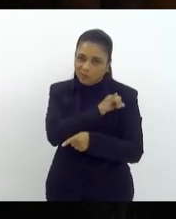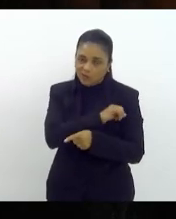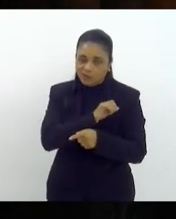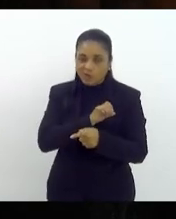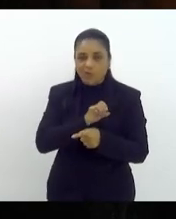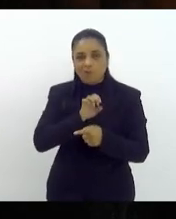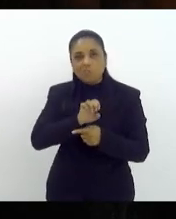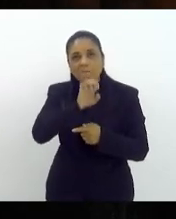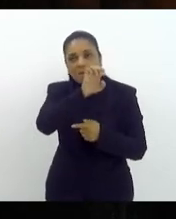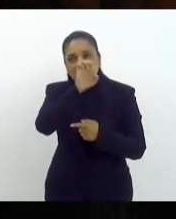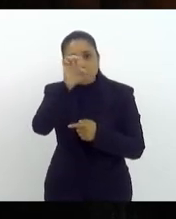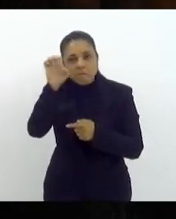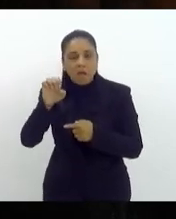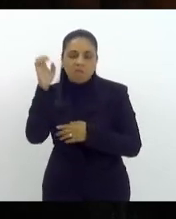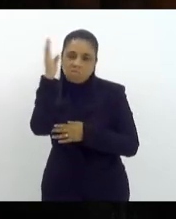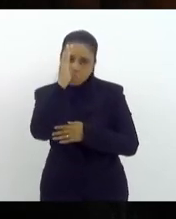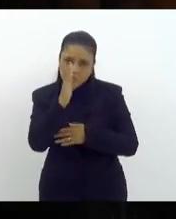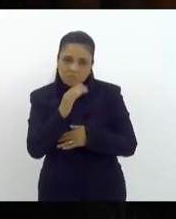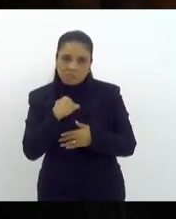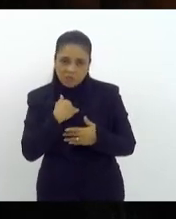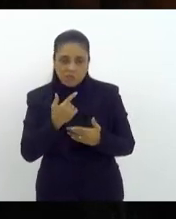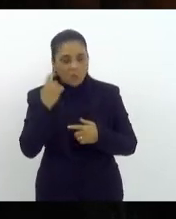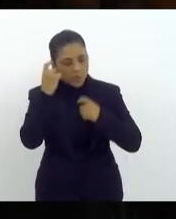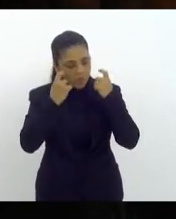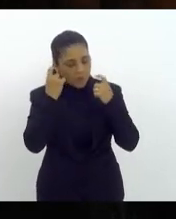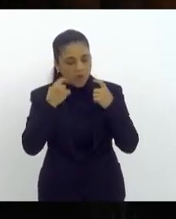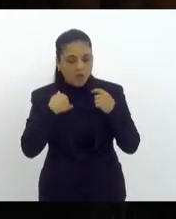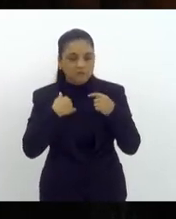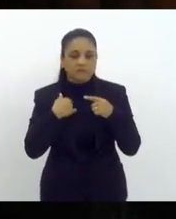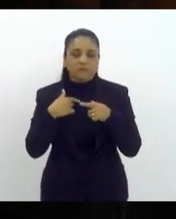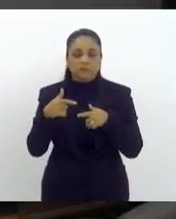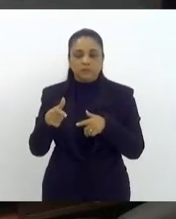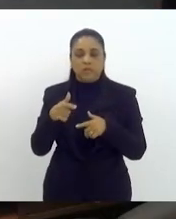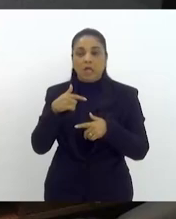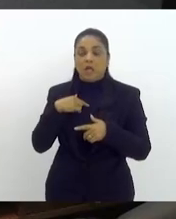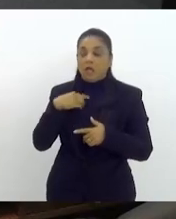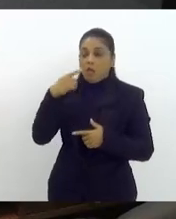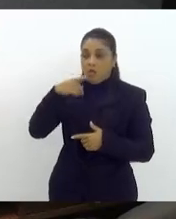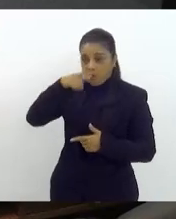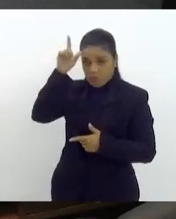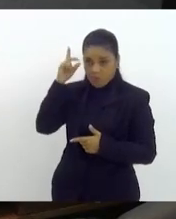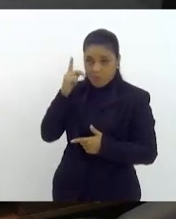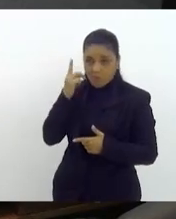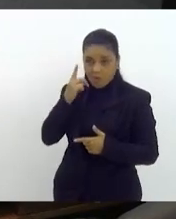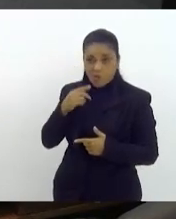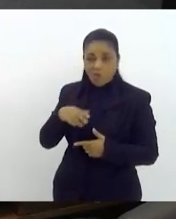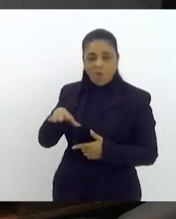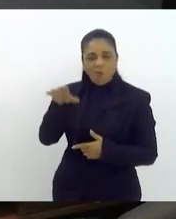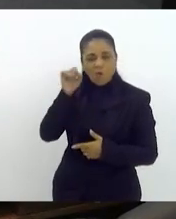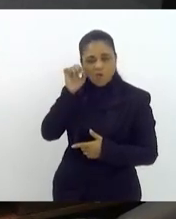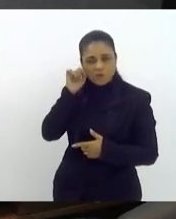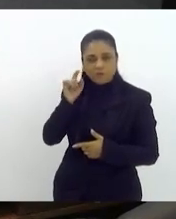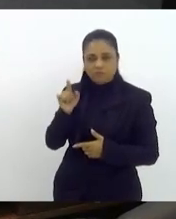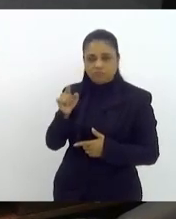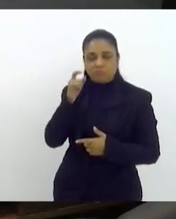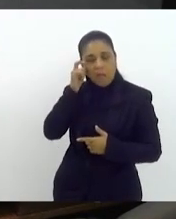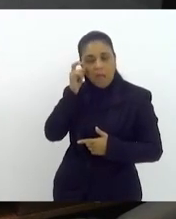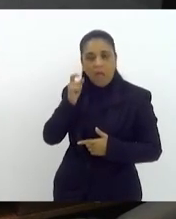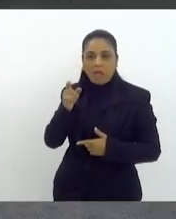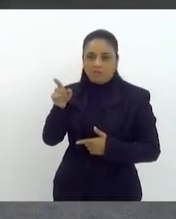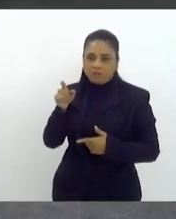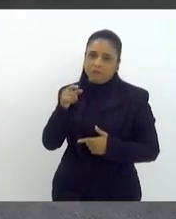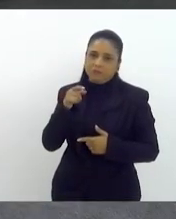federativas brasileiras passando a parte ouvido atentamente com excelência falava e aí peço venha e me